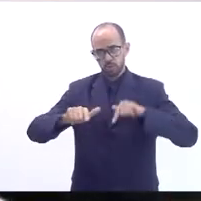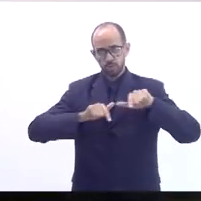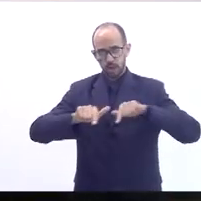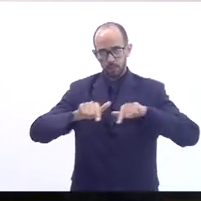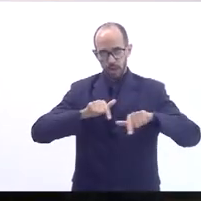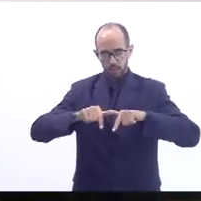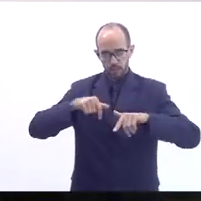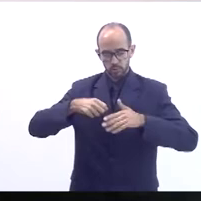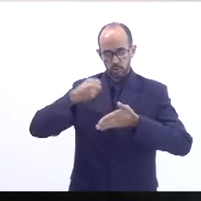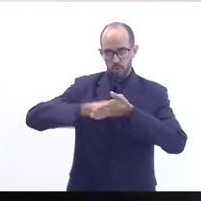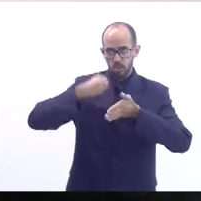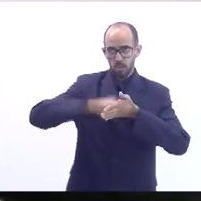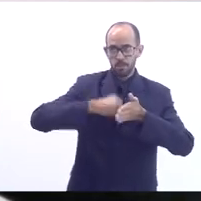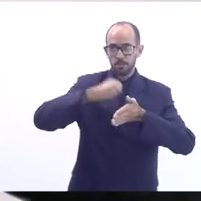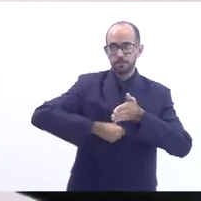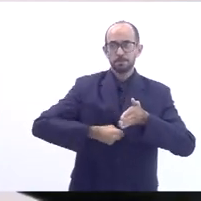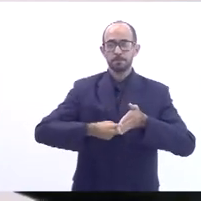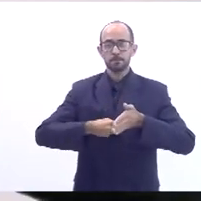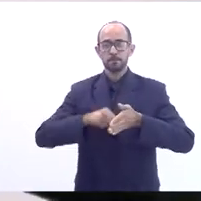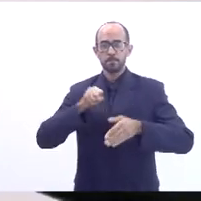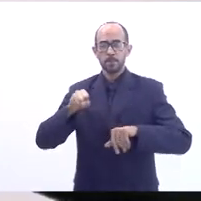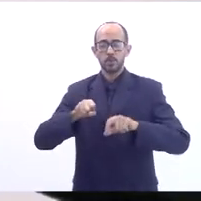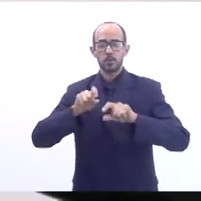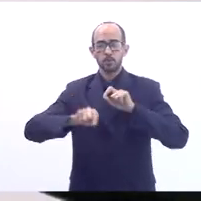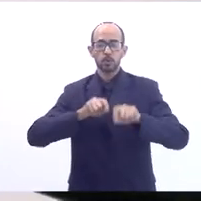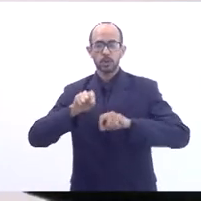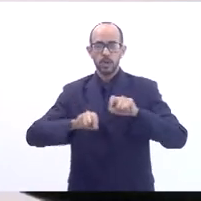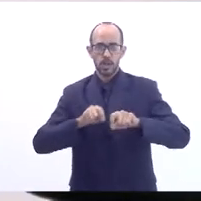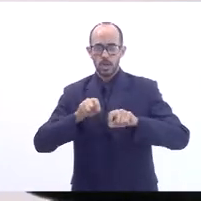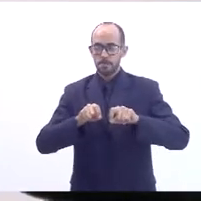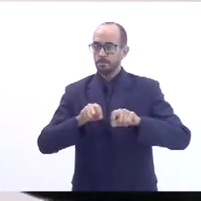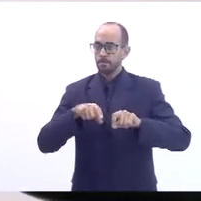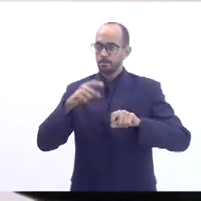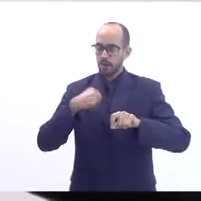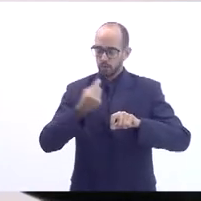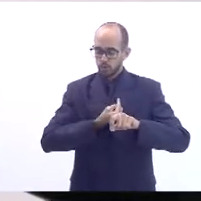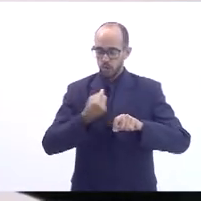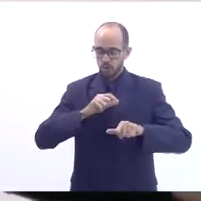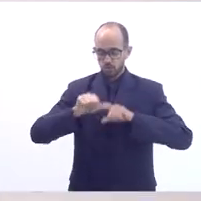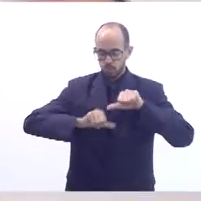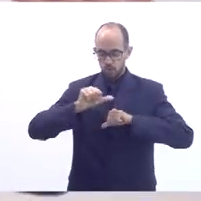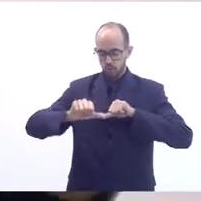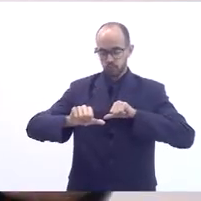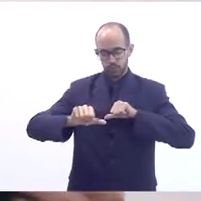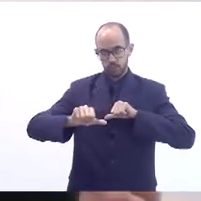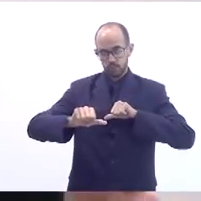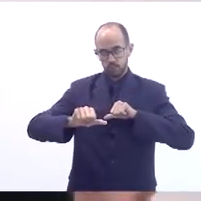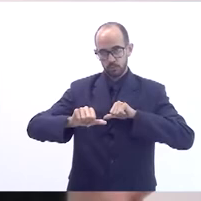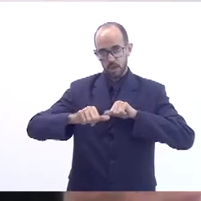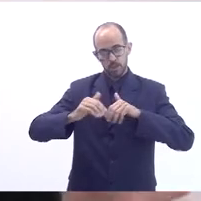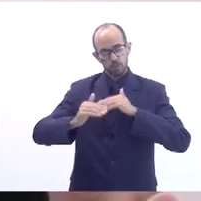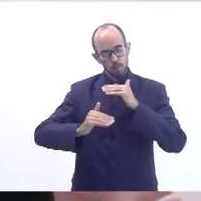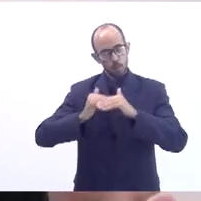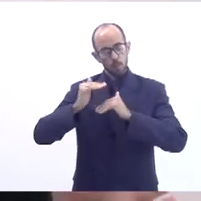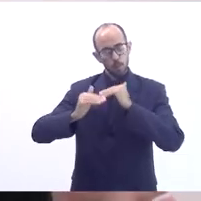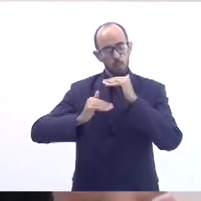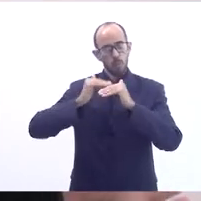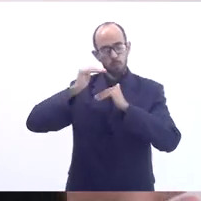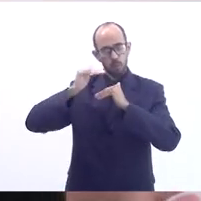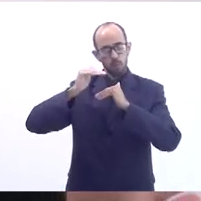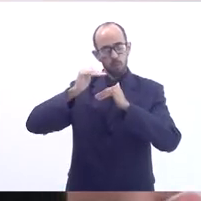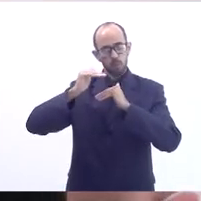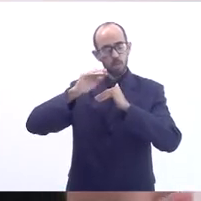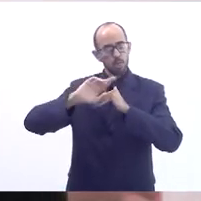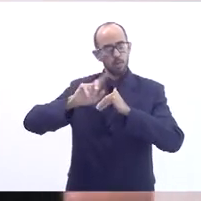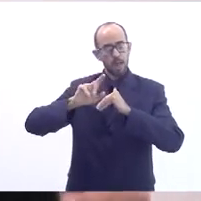trabalho de ativistas todo mundo ficar aqui que ativista é para gente poder é modificar para os poucos isso não é não mais